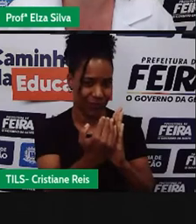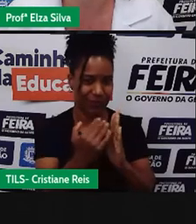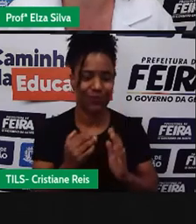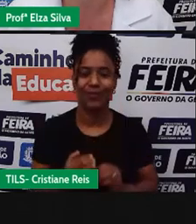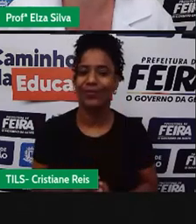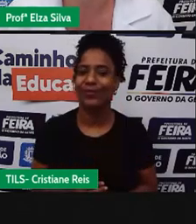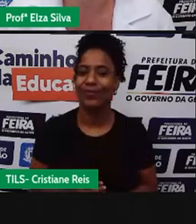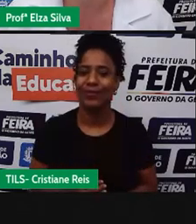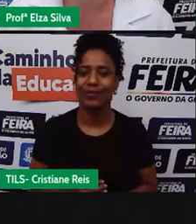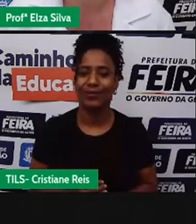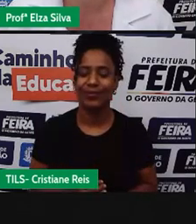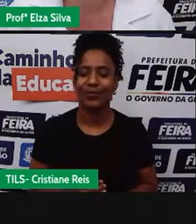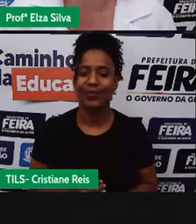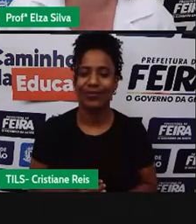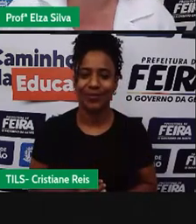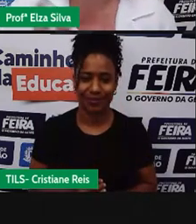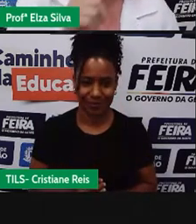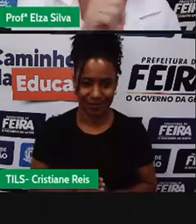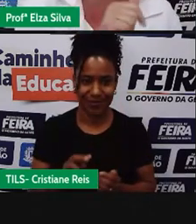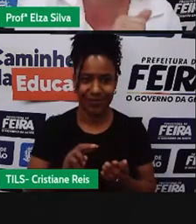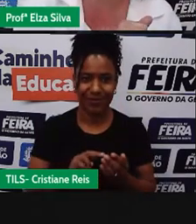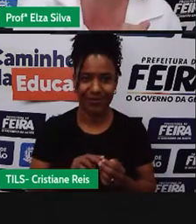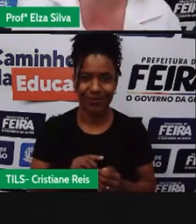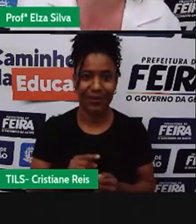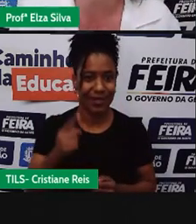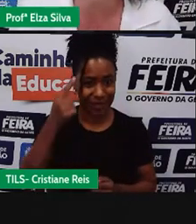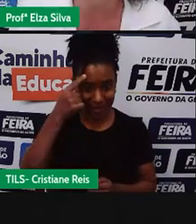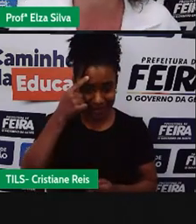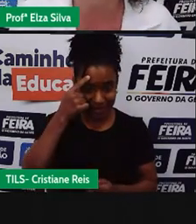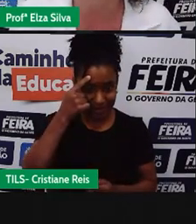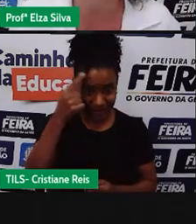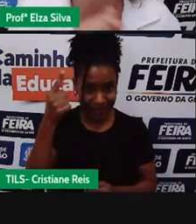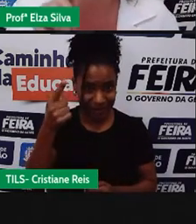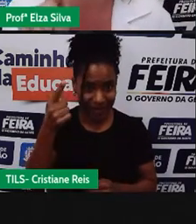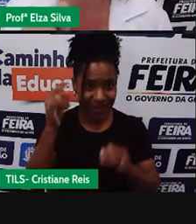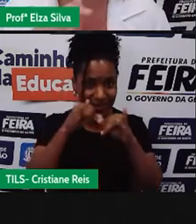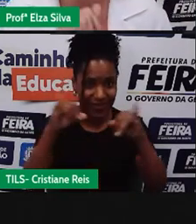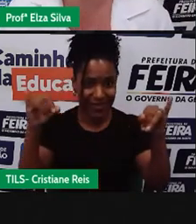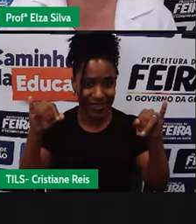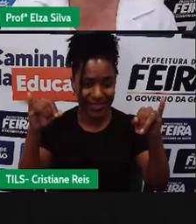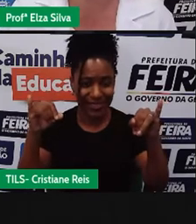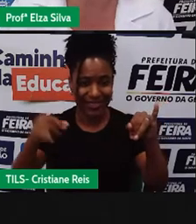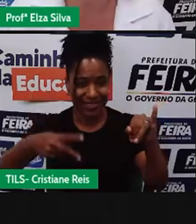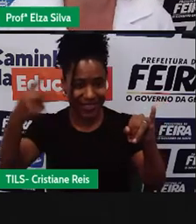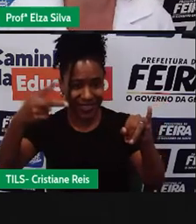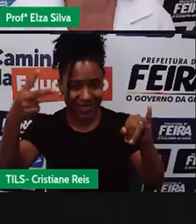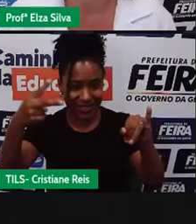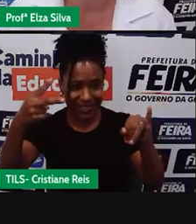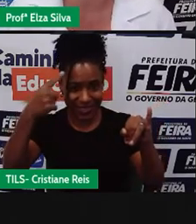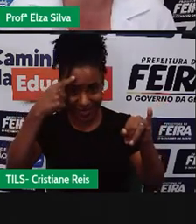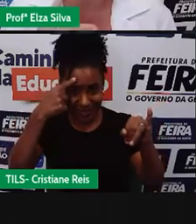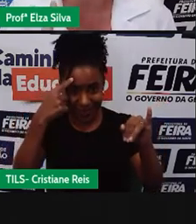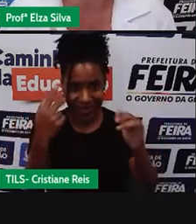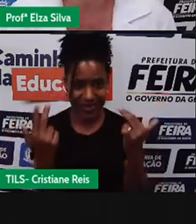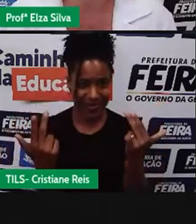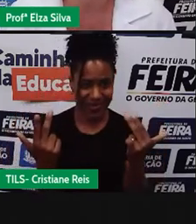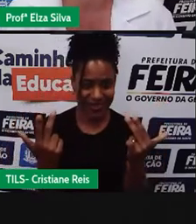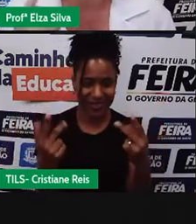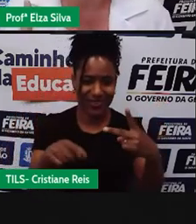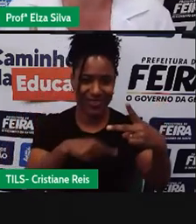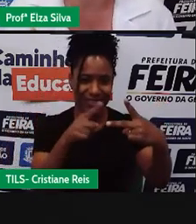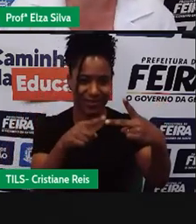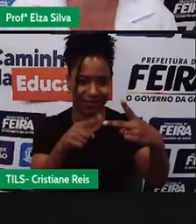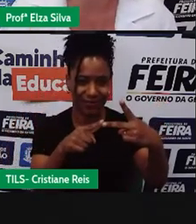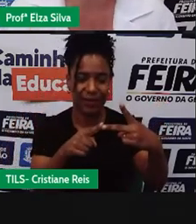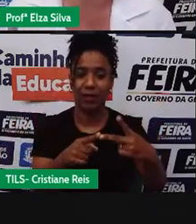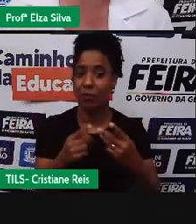team environment. Foi aquela frase que estava no anúncio 2 que eu trouxe aqui para a tabela. Você deve